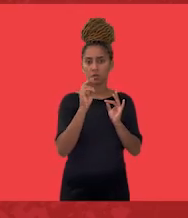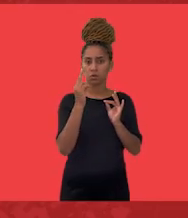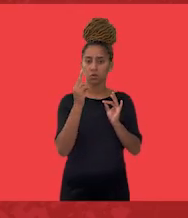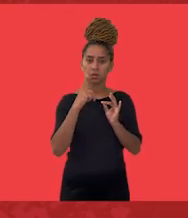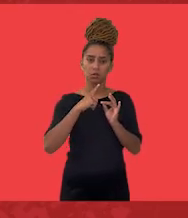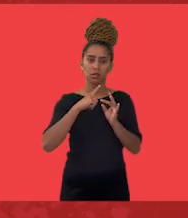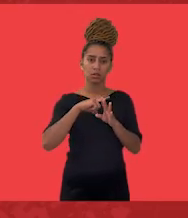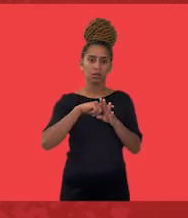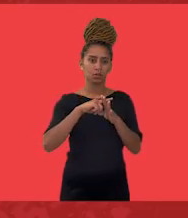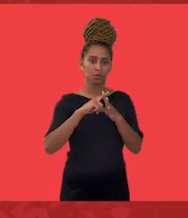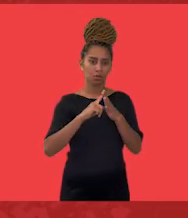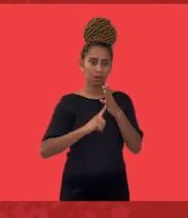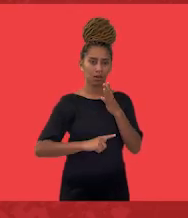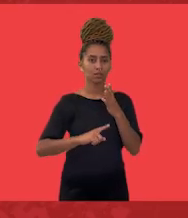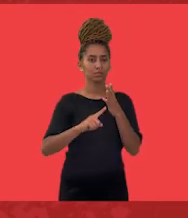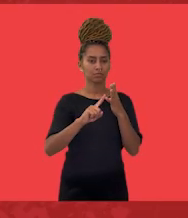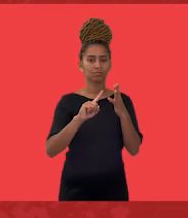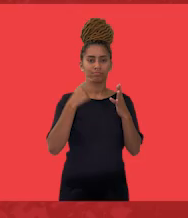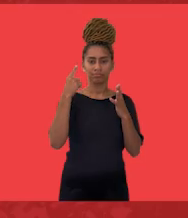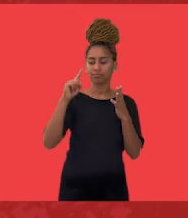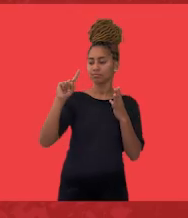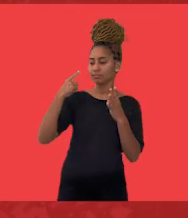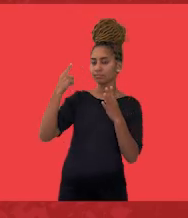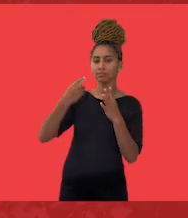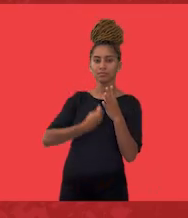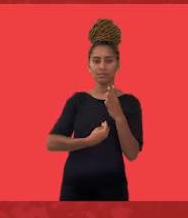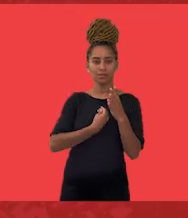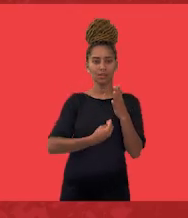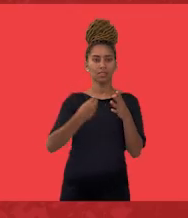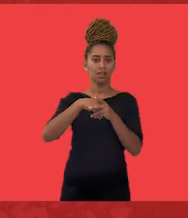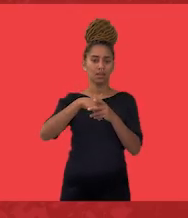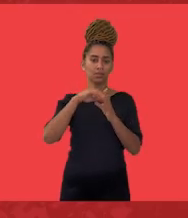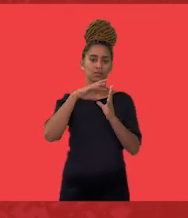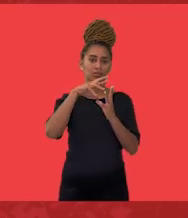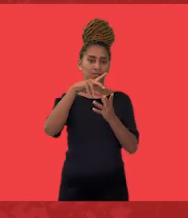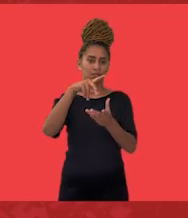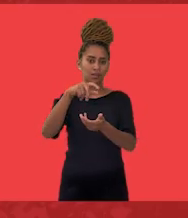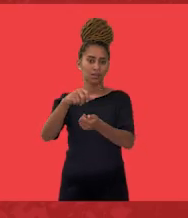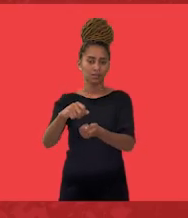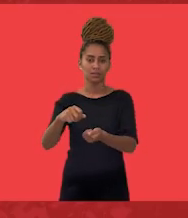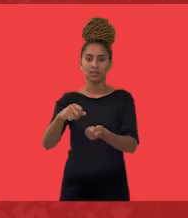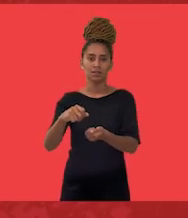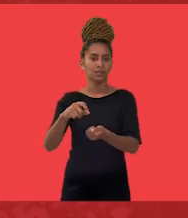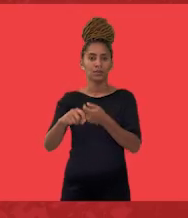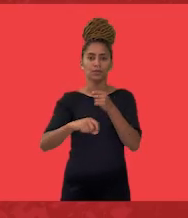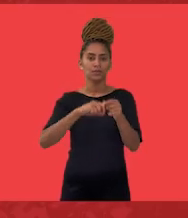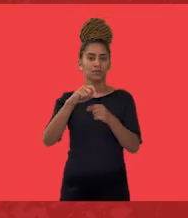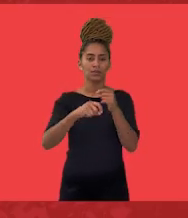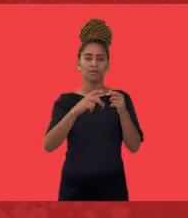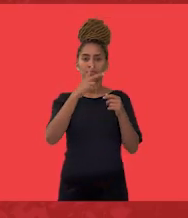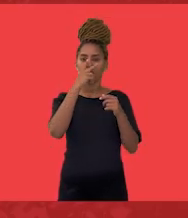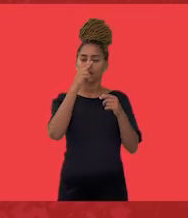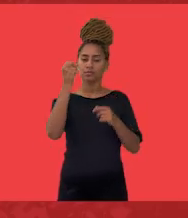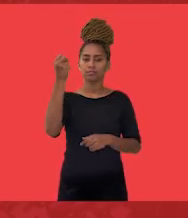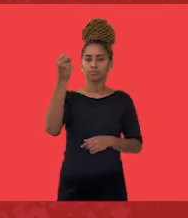morte que nos salva de arrancar fora as tripas. De escrever